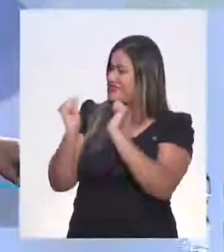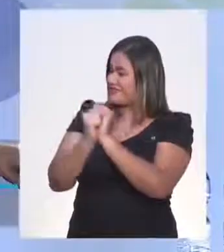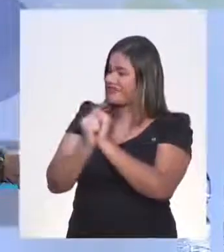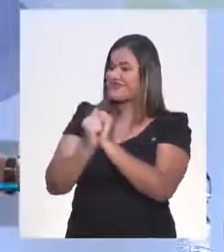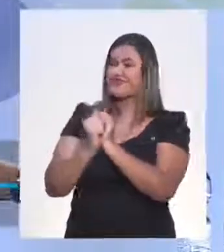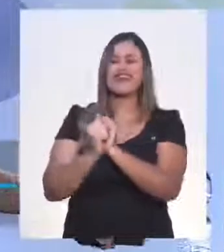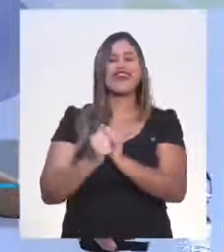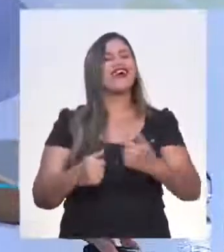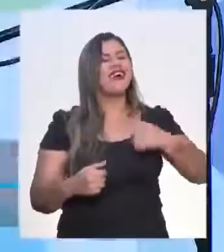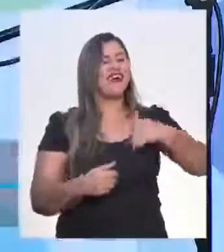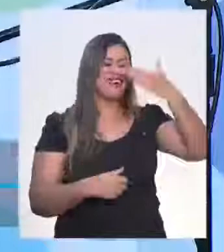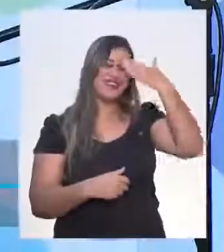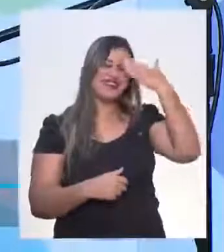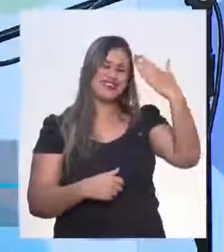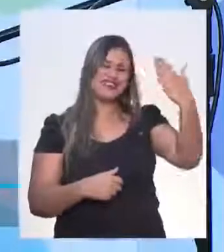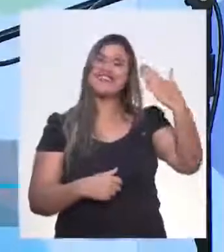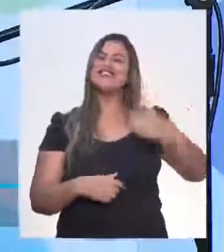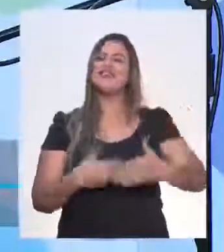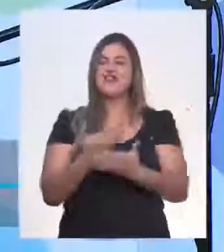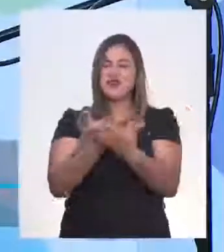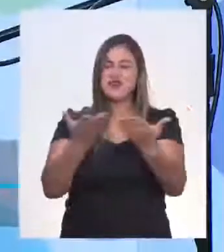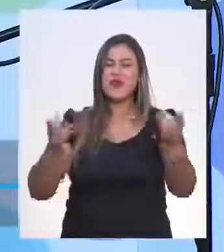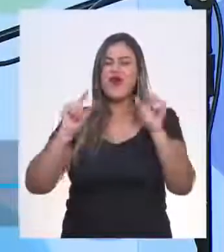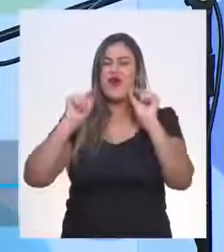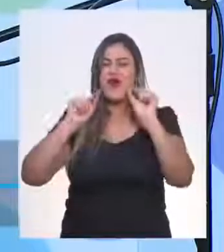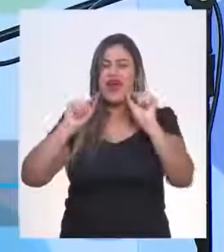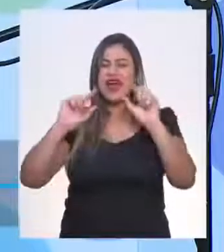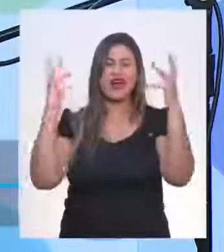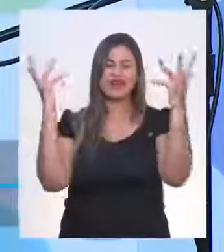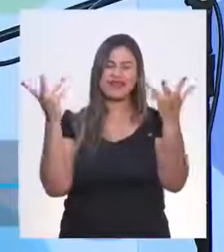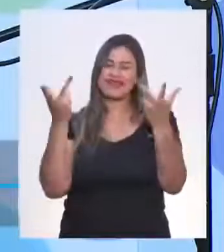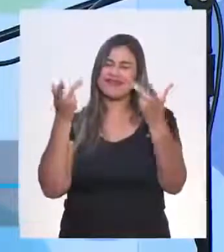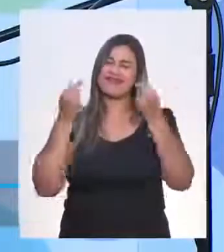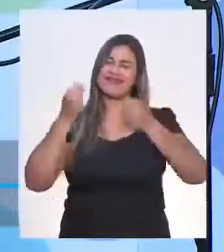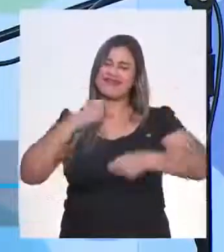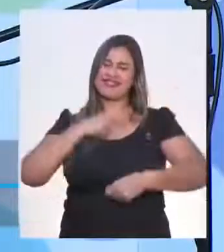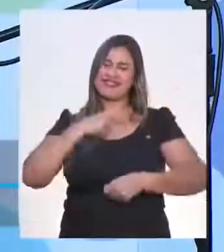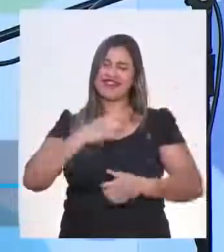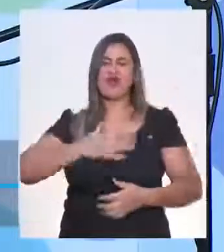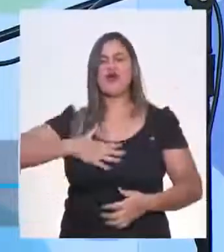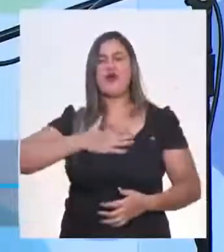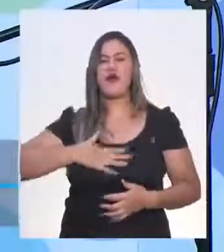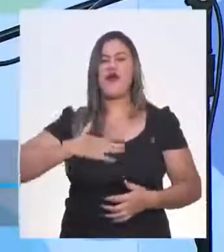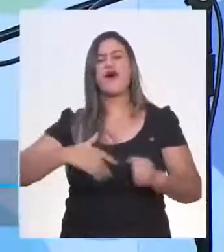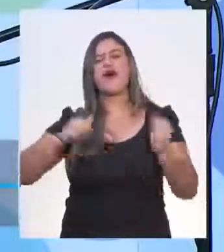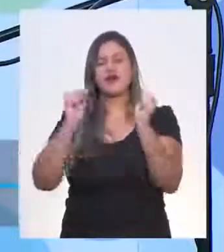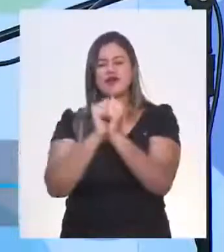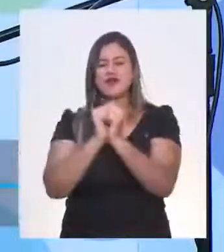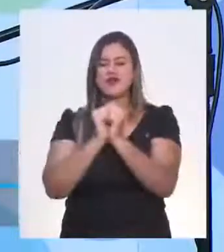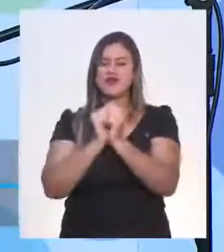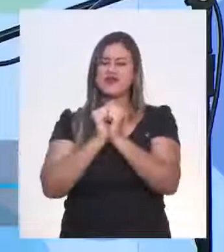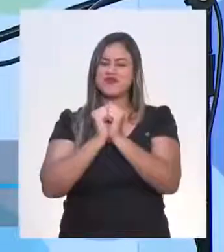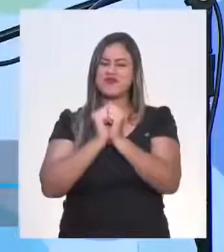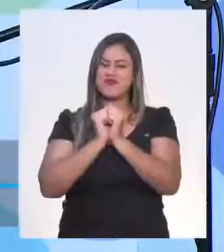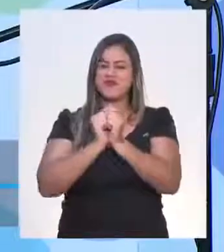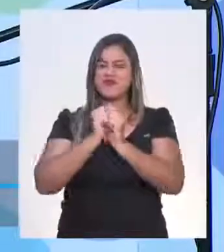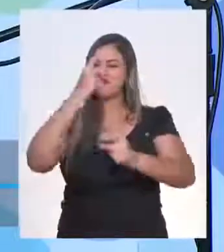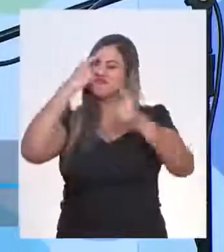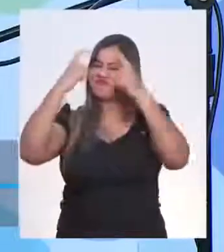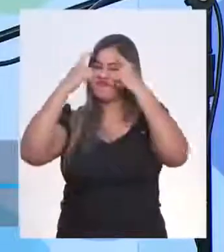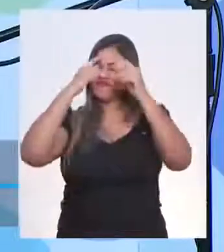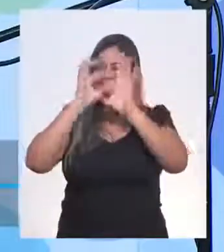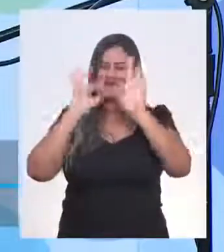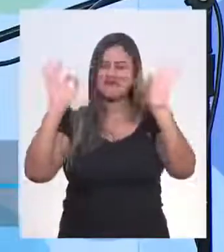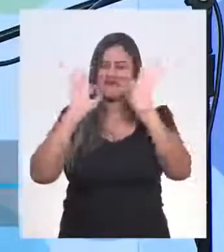muito obrigado você ficou agradeço Olha o pessoal vocês são fantásticos o imenso prazer estar com vocês aqui ó sempre grandes